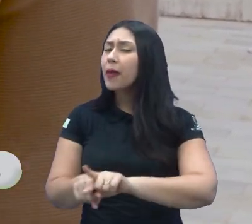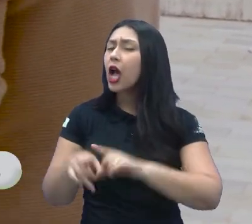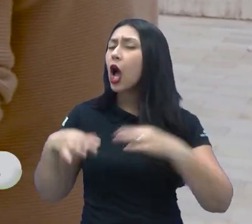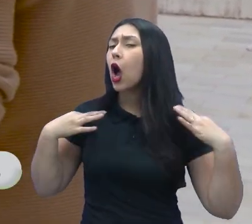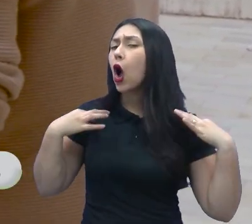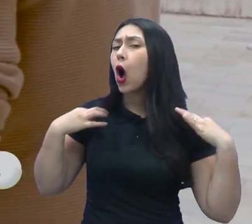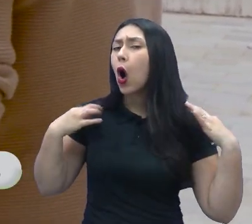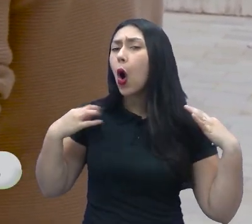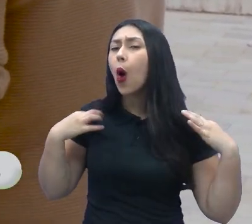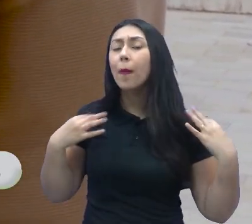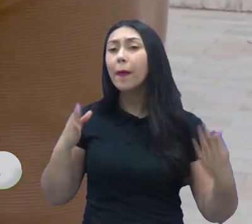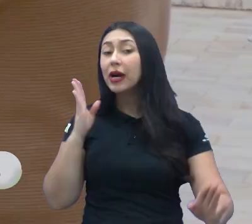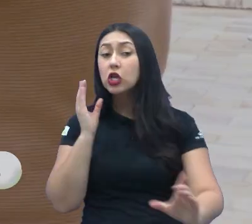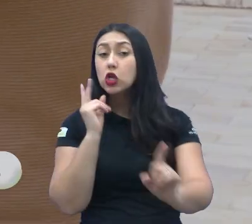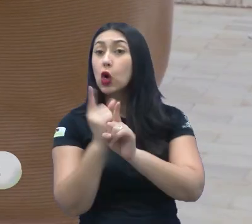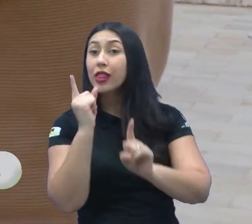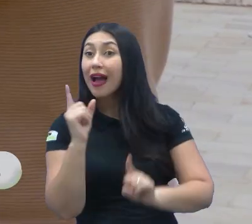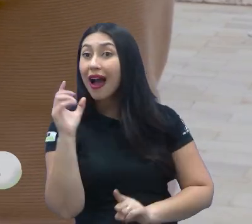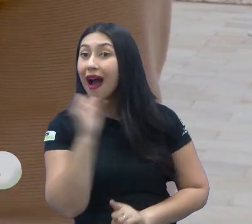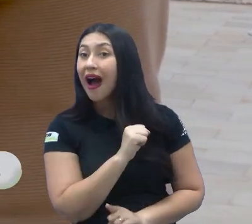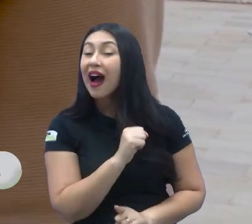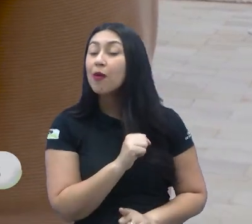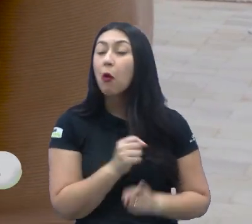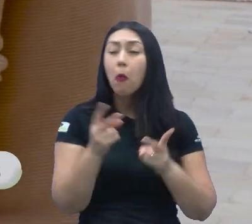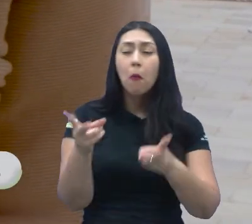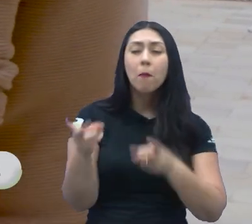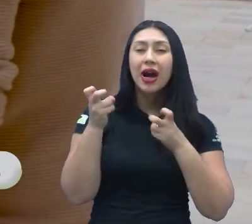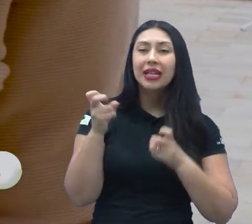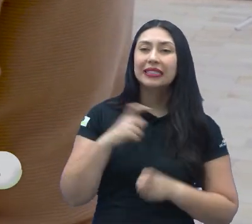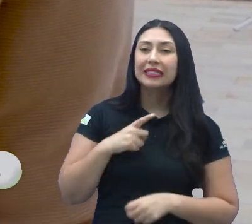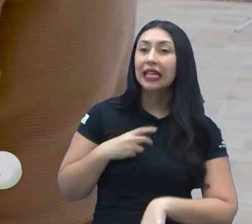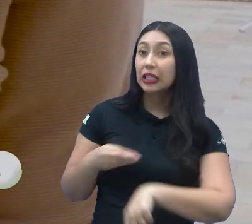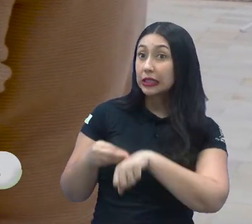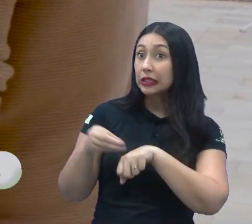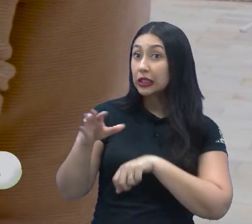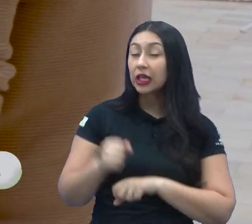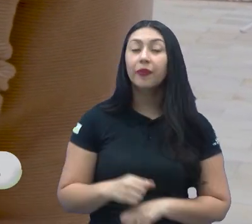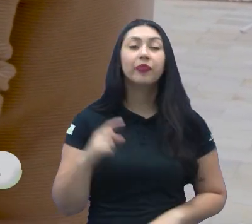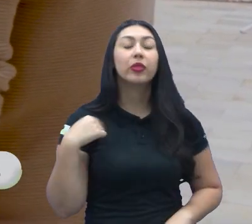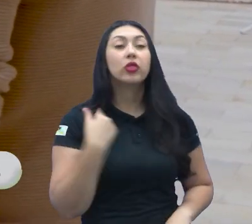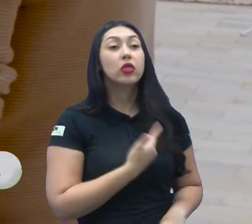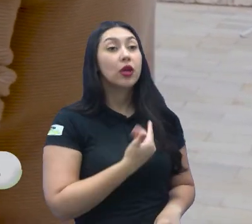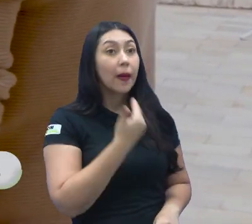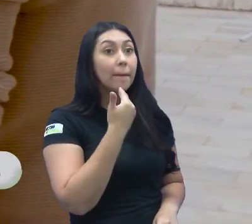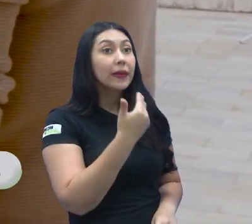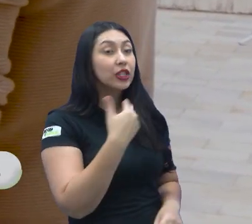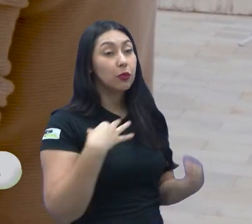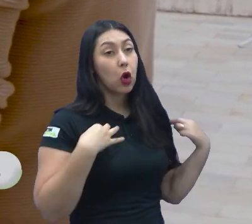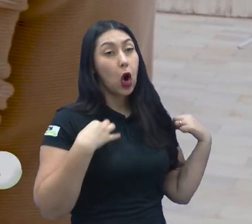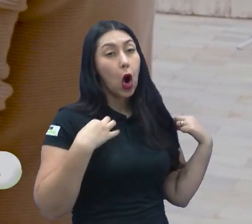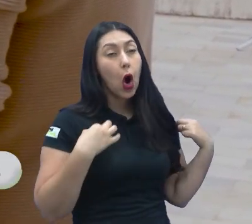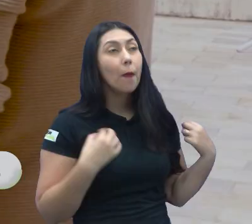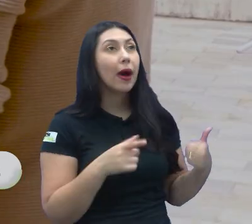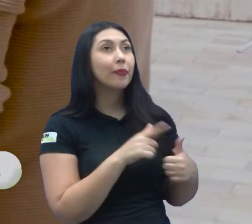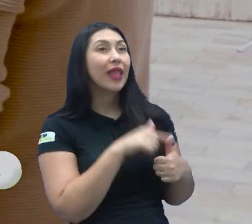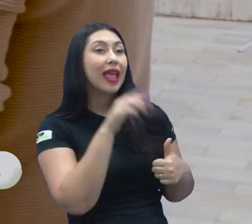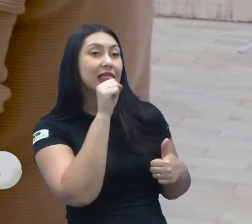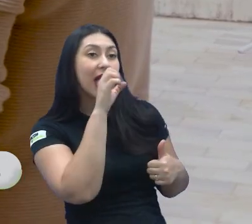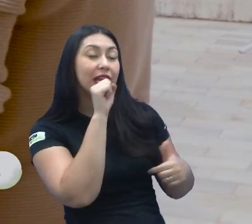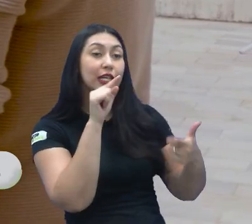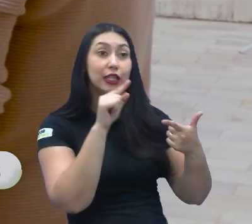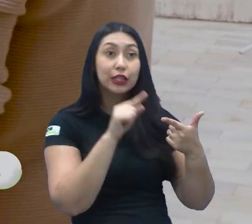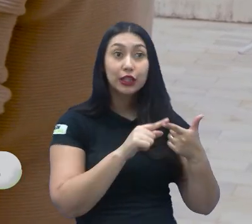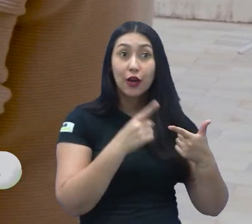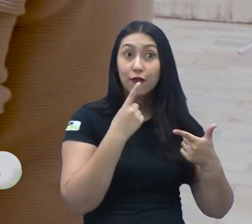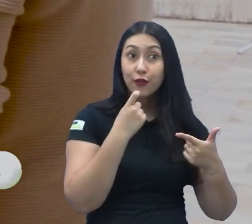se perder também, para tomar cuidado na piscina, tem alguma indicação? A gente pede para usar roupas no tom laranja, vermelho, fluorescente. A